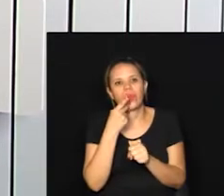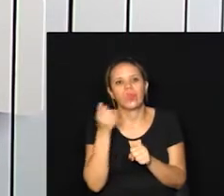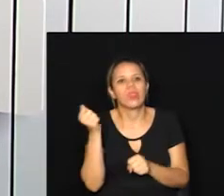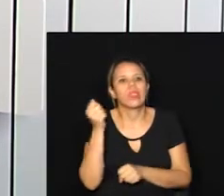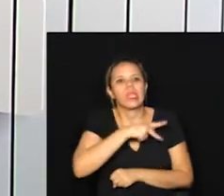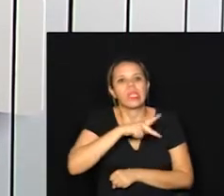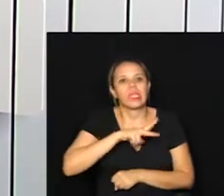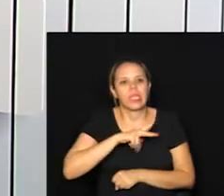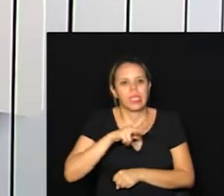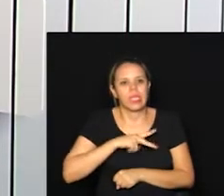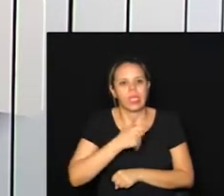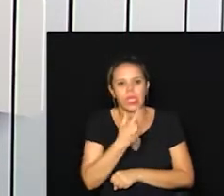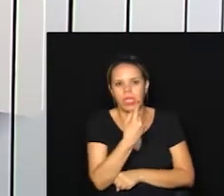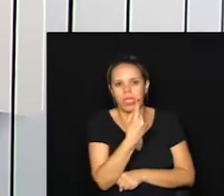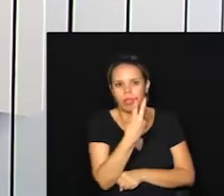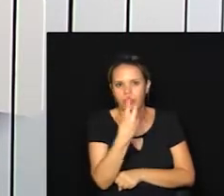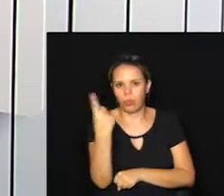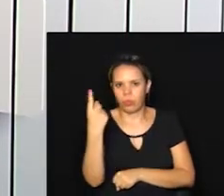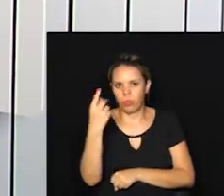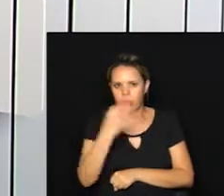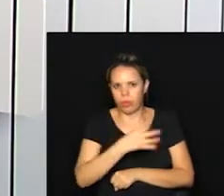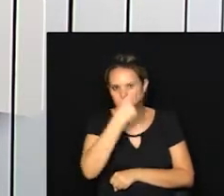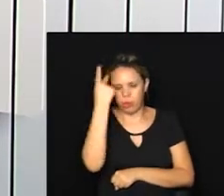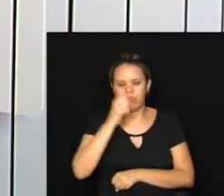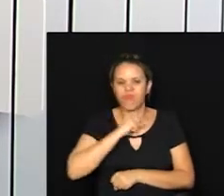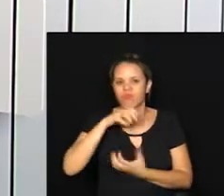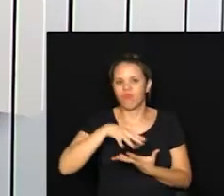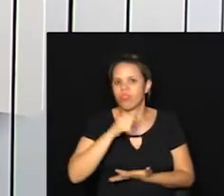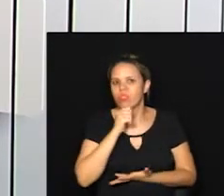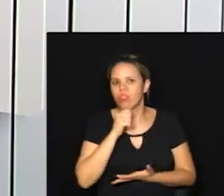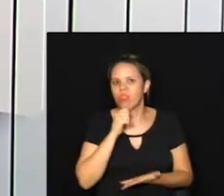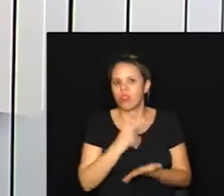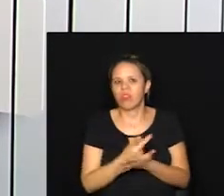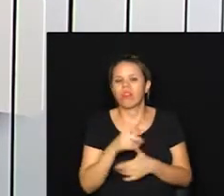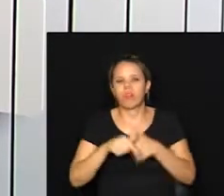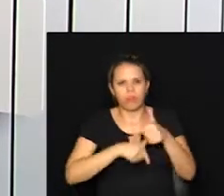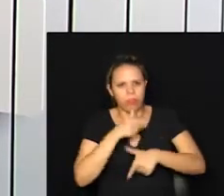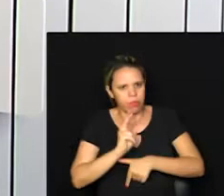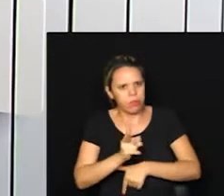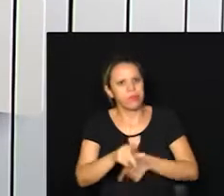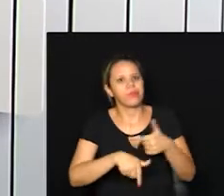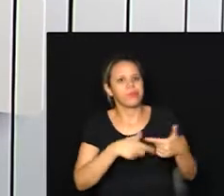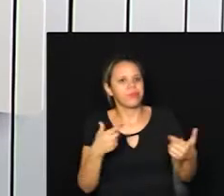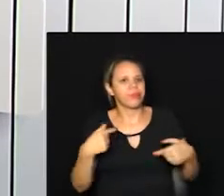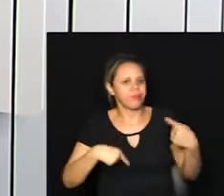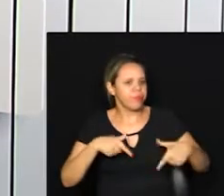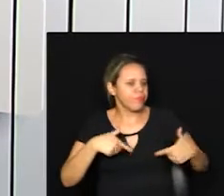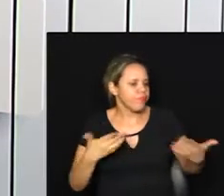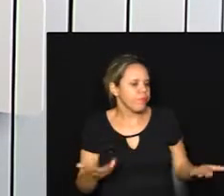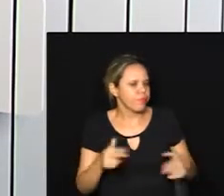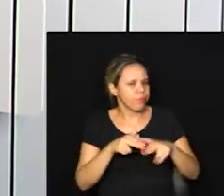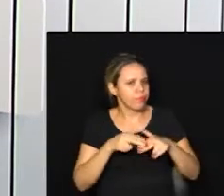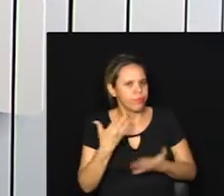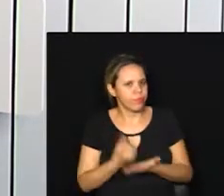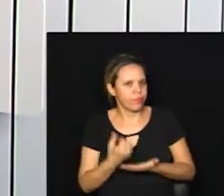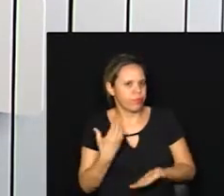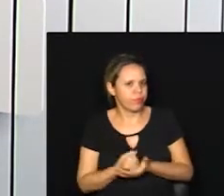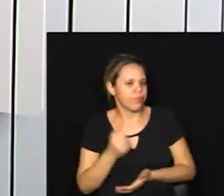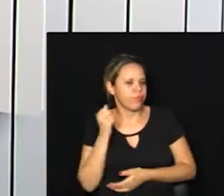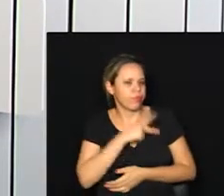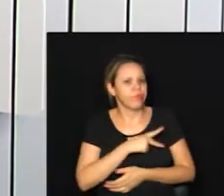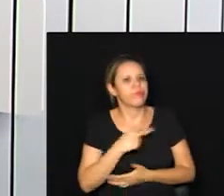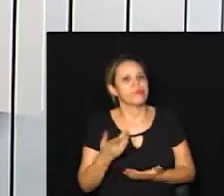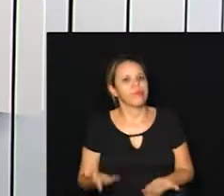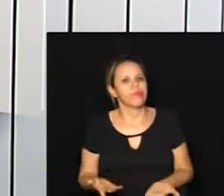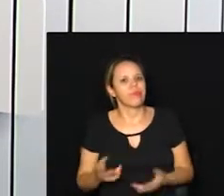previdência. 21% da população idosa ainda se mantém ativa no mercado de trabalho, mesmo recebendo a